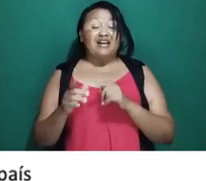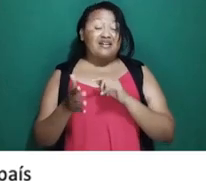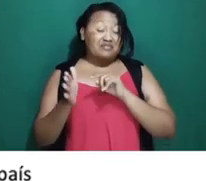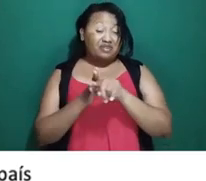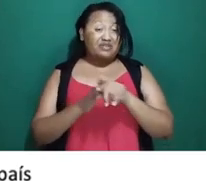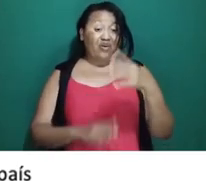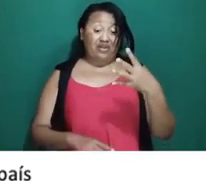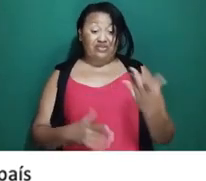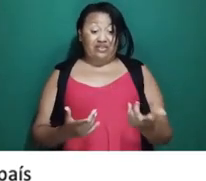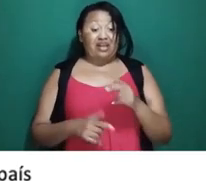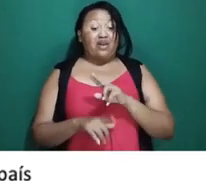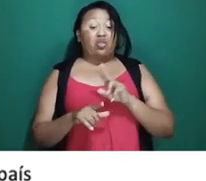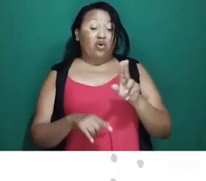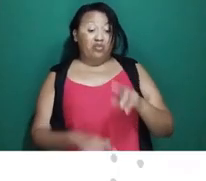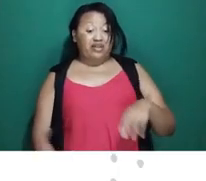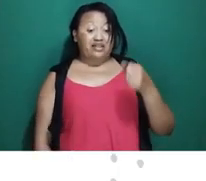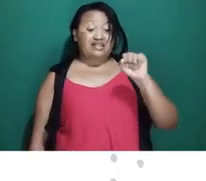é silepse tá